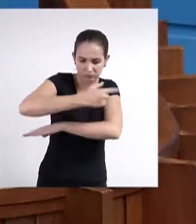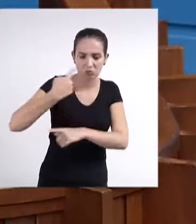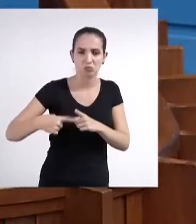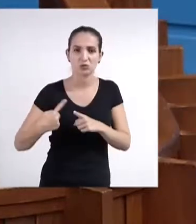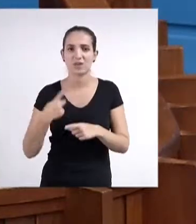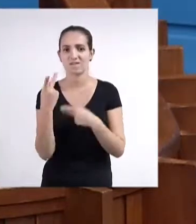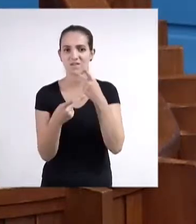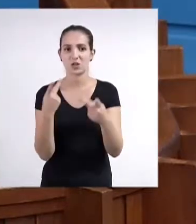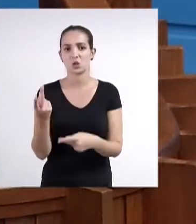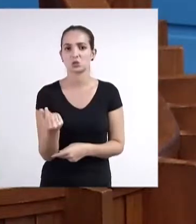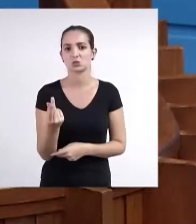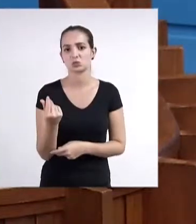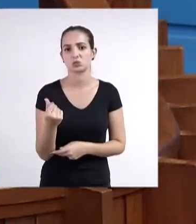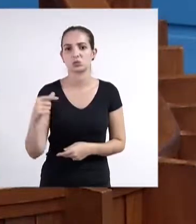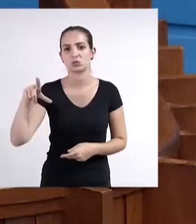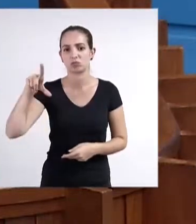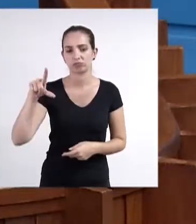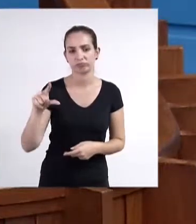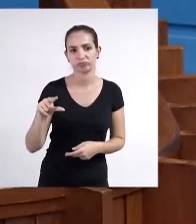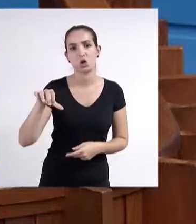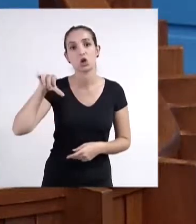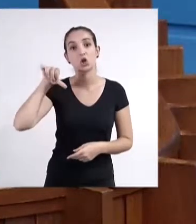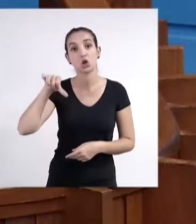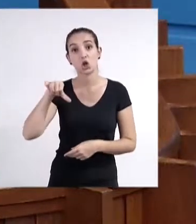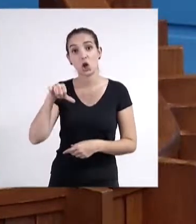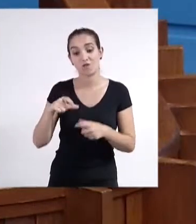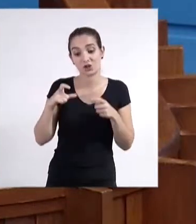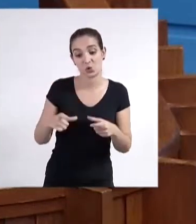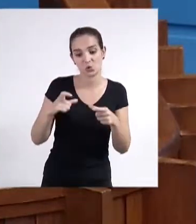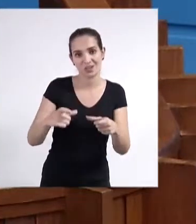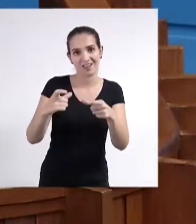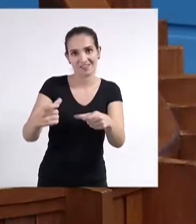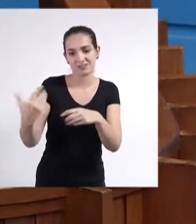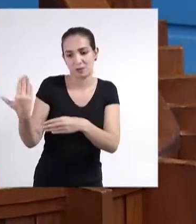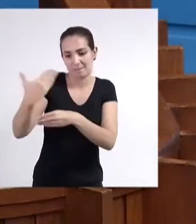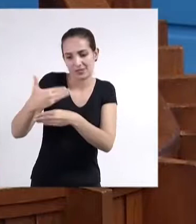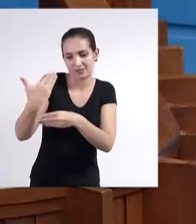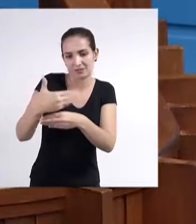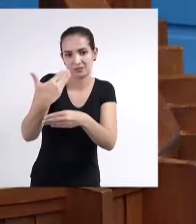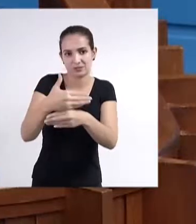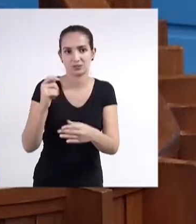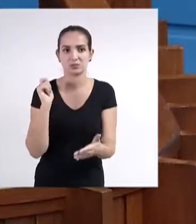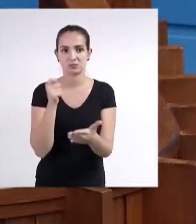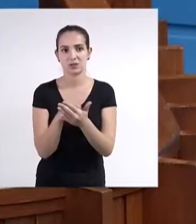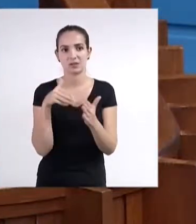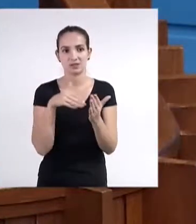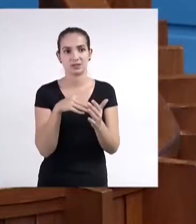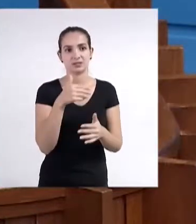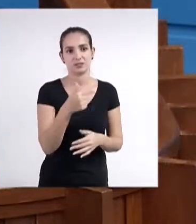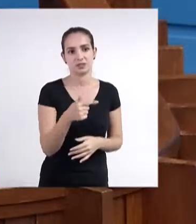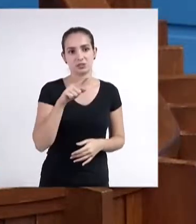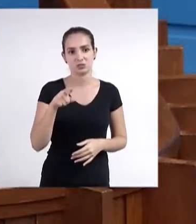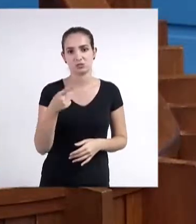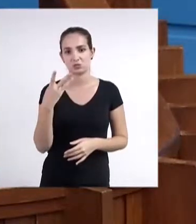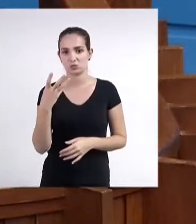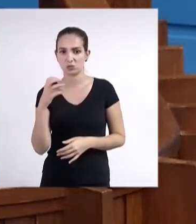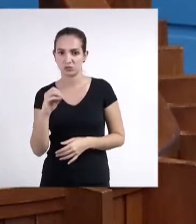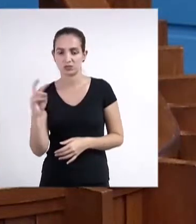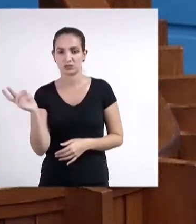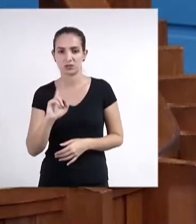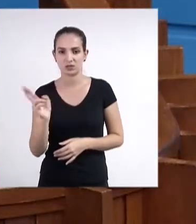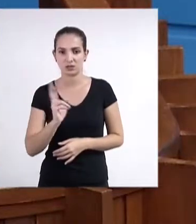valor arrecadado nas 9 praças de pedágio no Mato Grosso do Sul, com tarifas que custam até R$ 7,40,